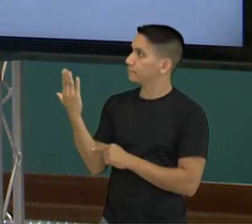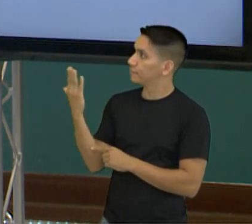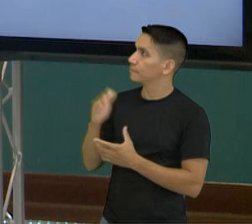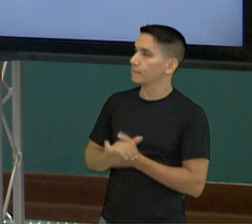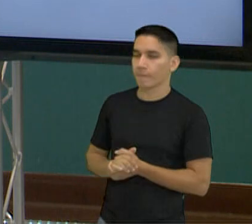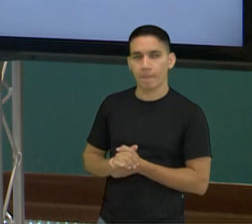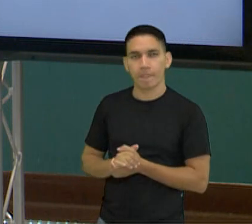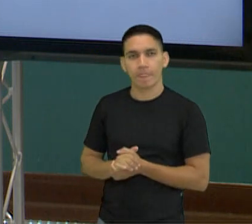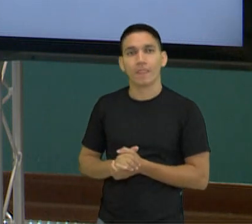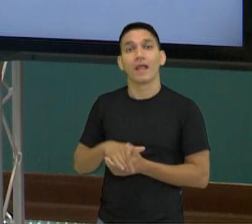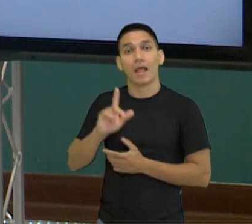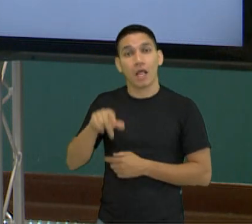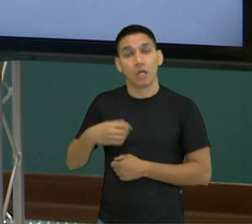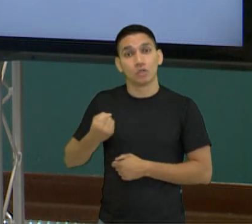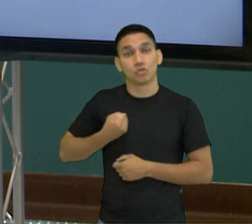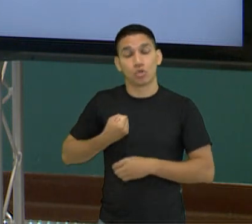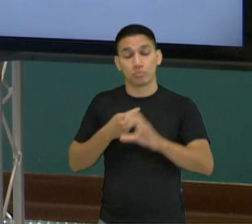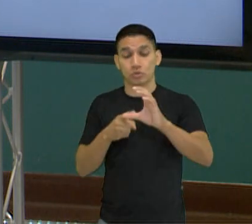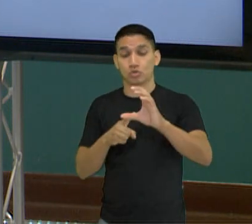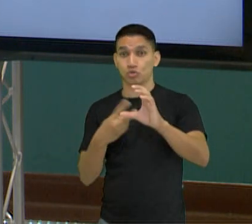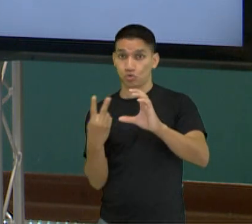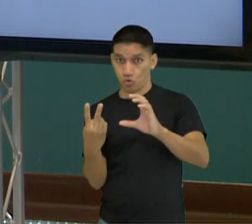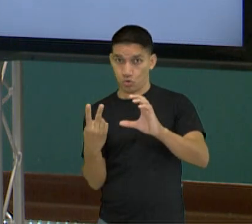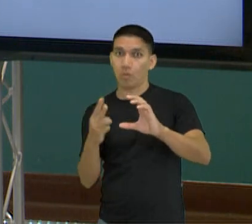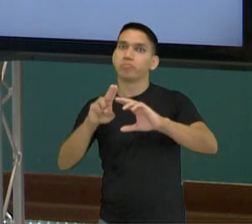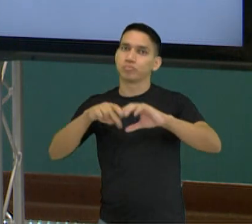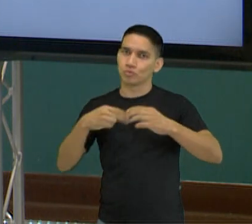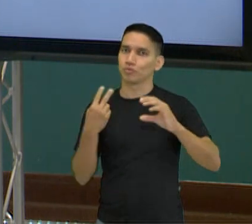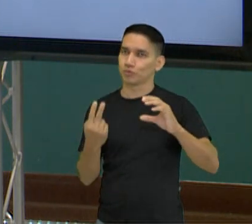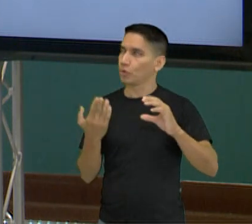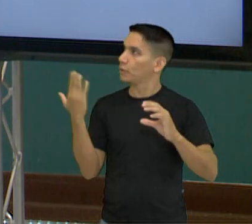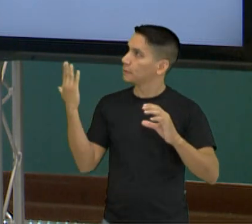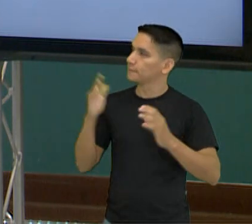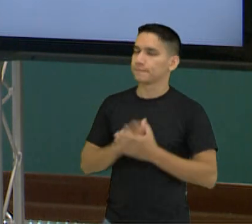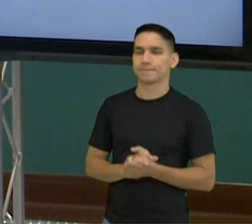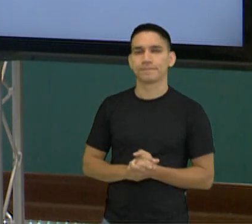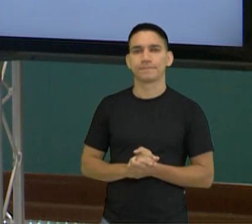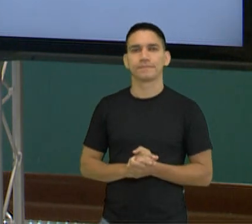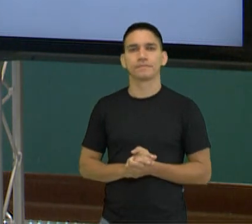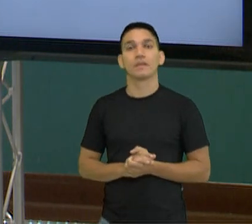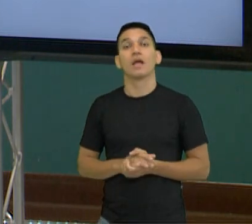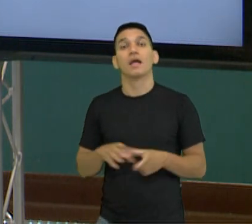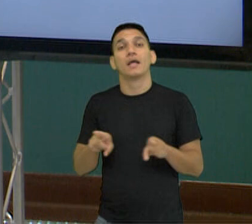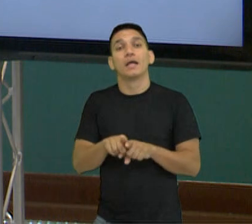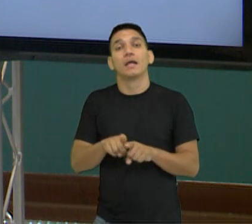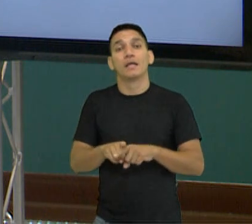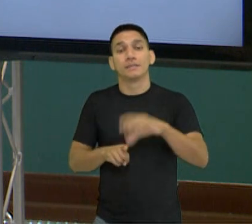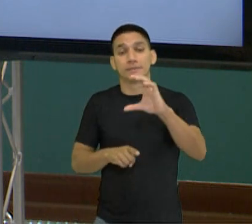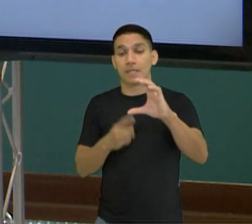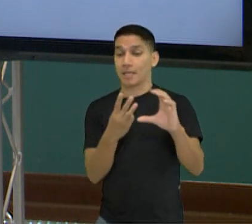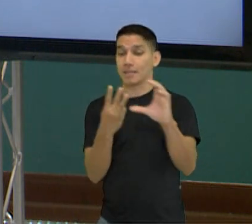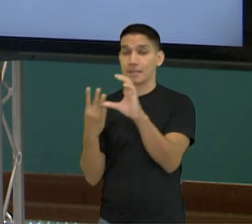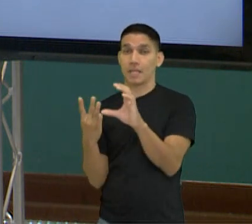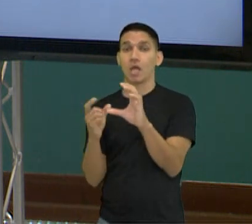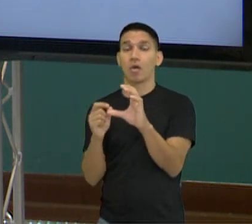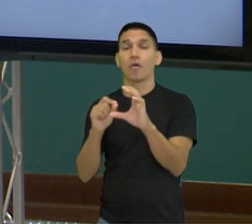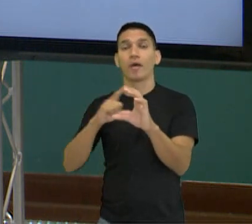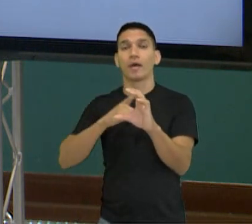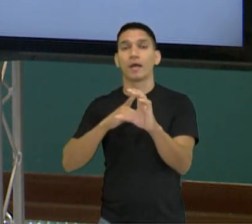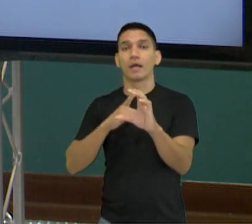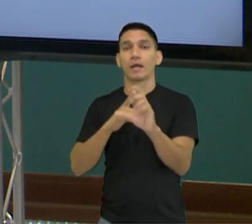hexeno, tá? A dupla está no carbono número 2, por isso que tem esse 2 aqui. E aí nós temos no carbono 3, temos o